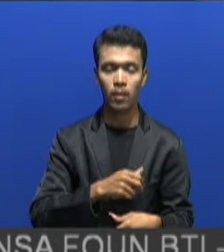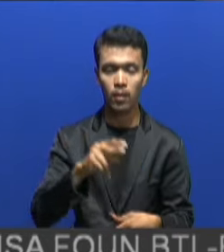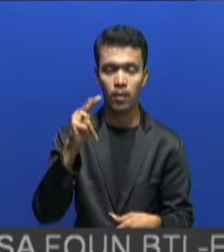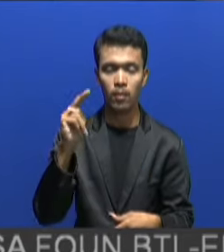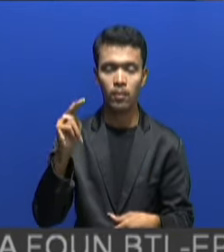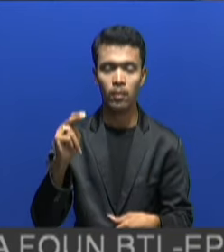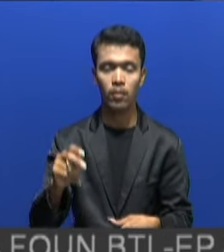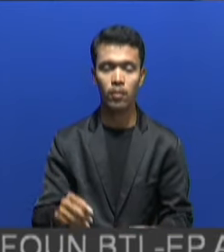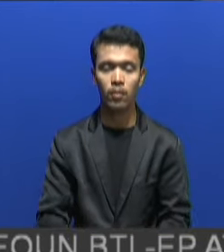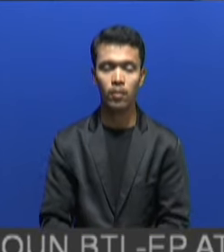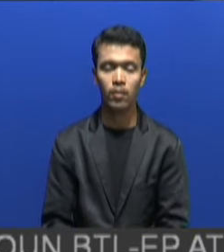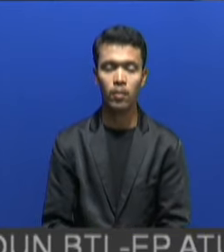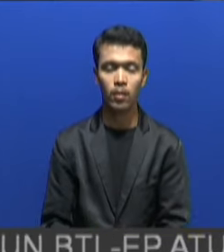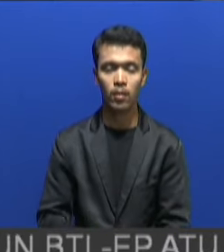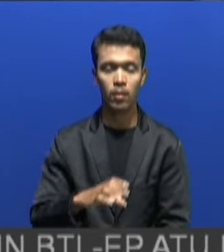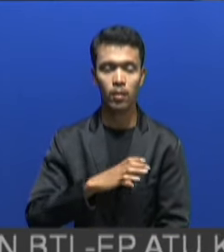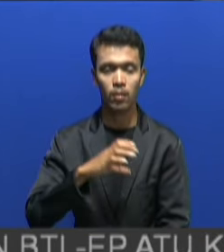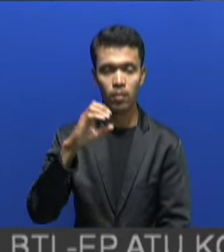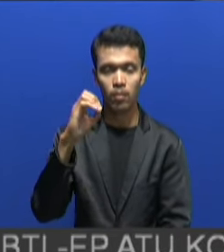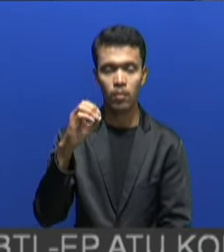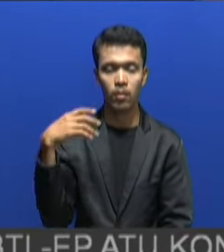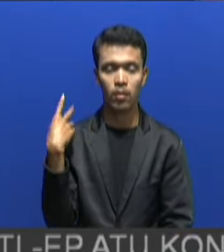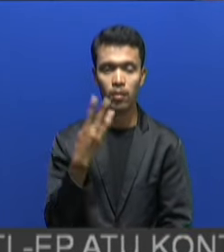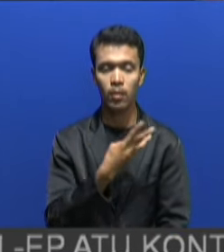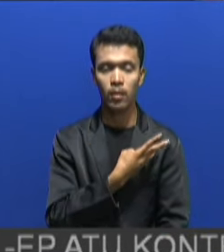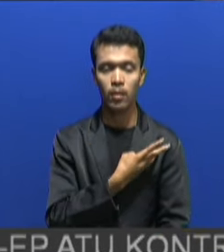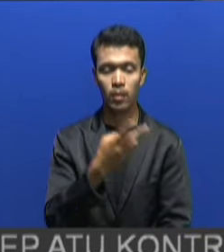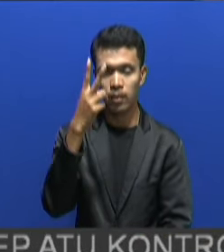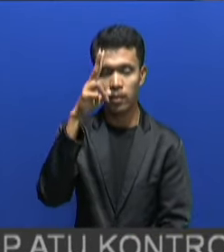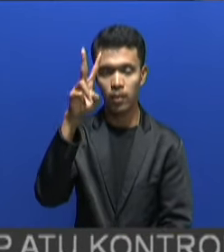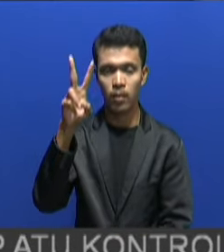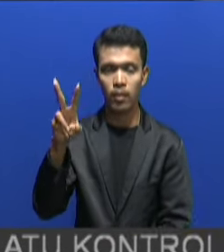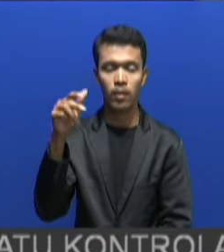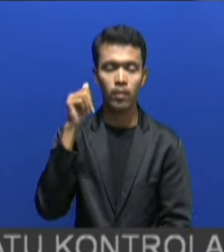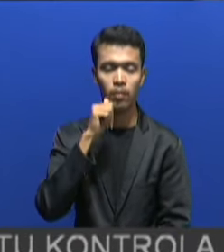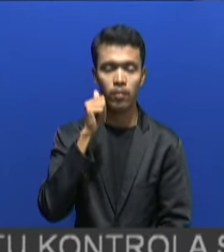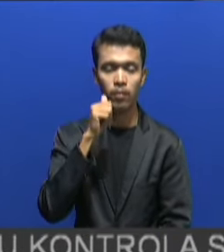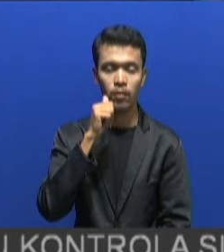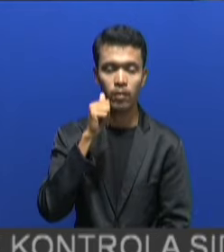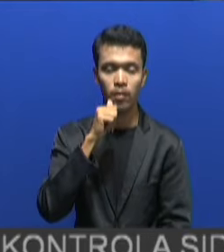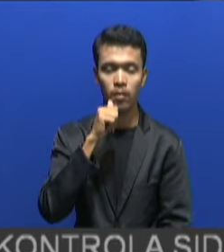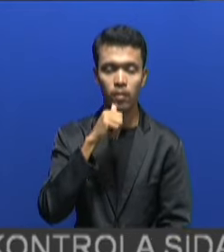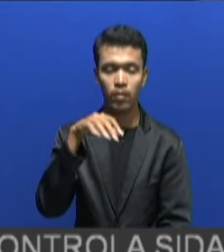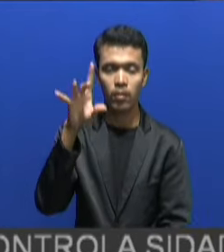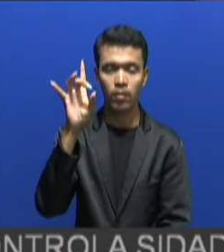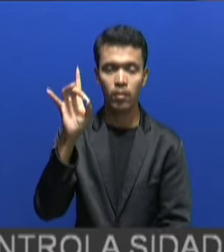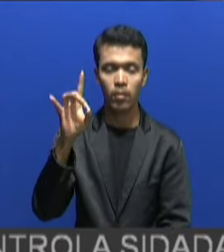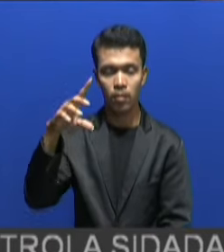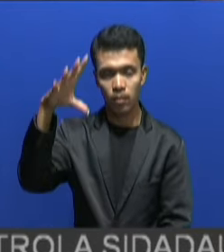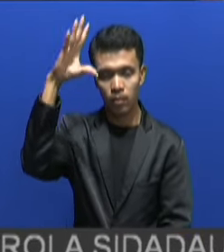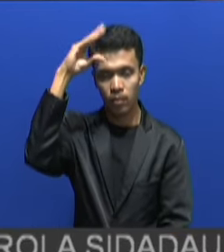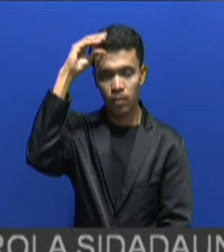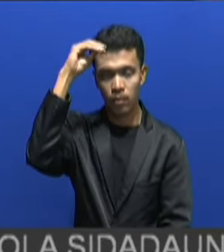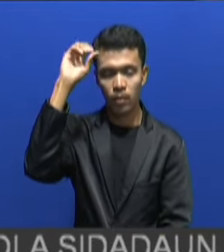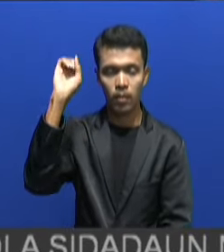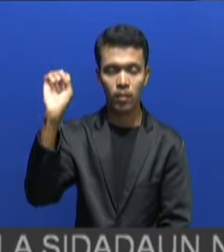ya parte Komoro kita consegue loka identifica feto na in walu e mane hamutuk